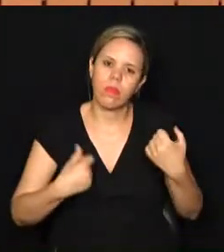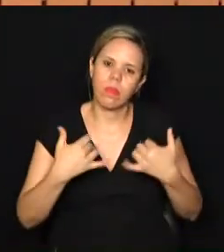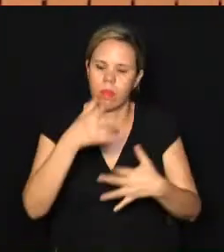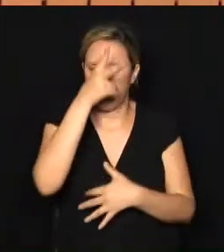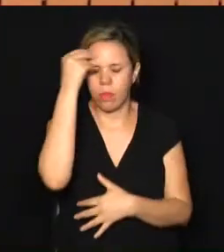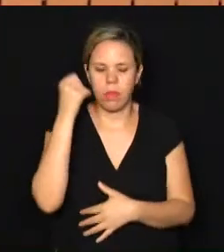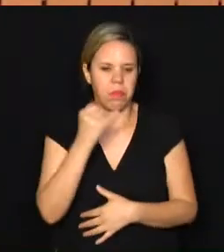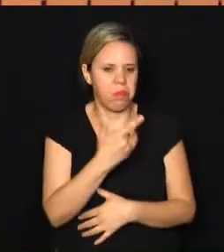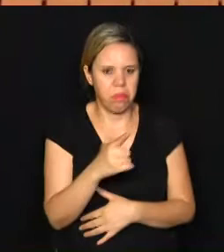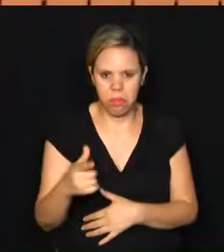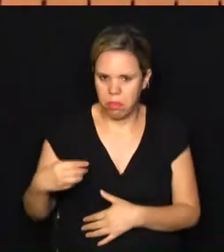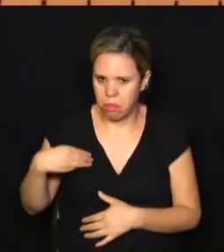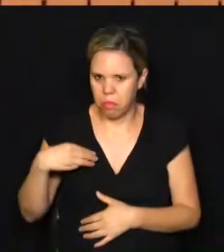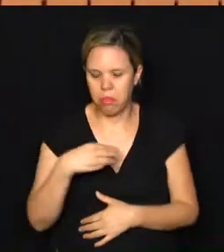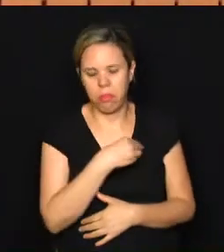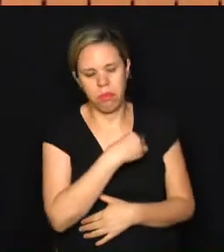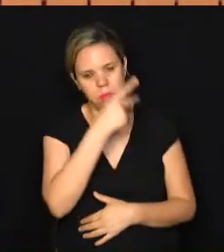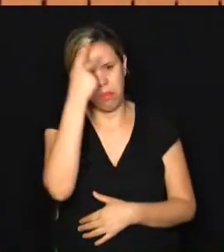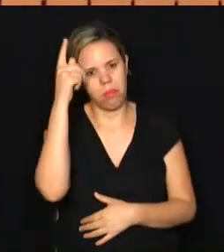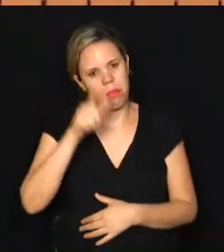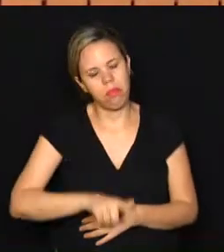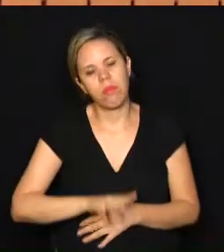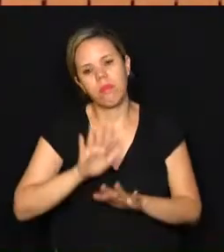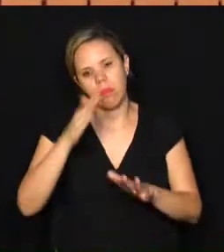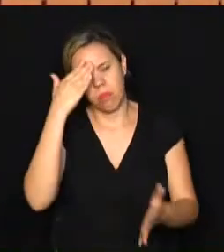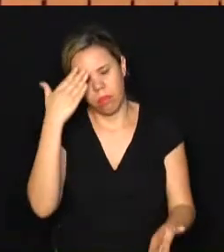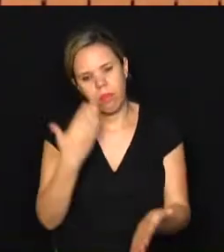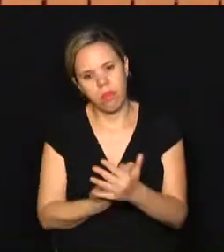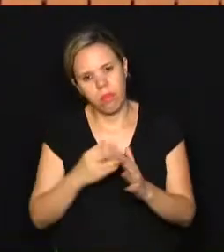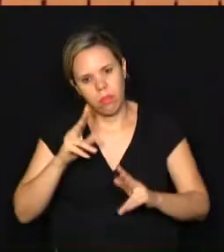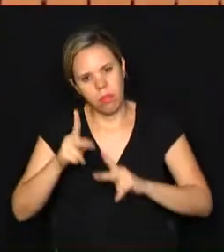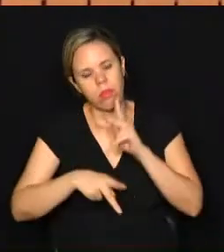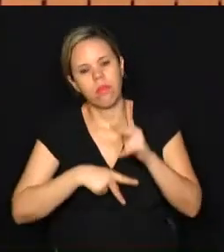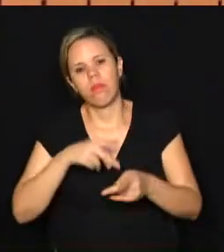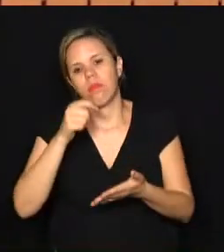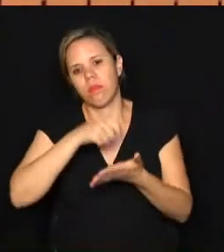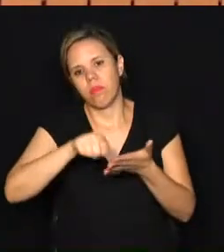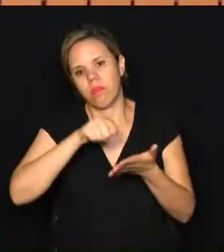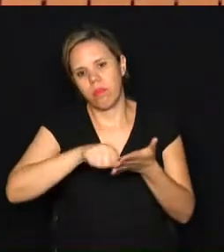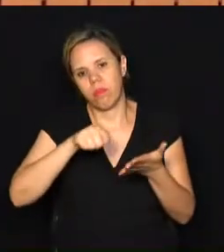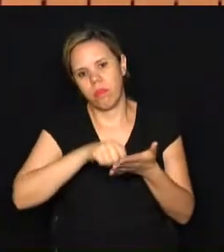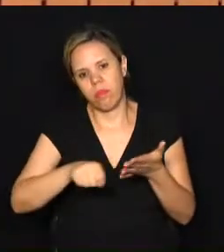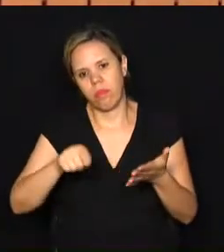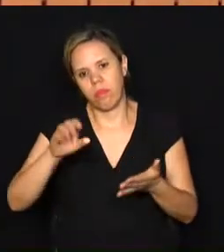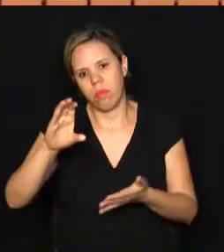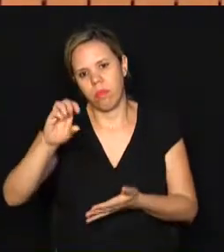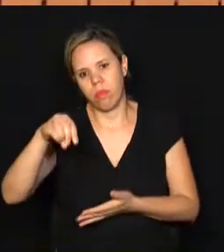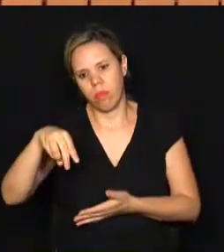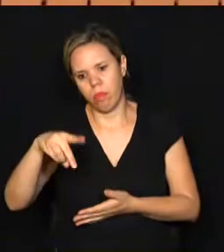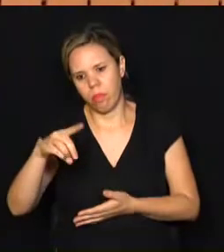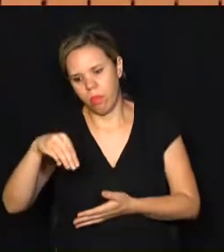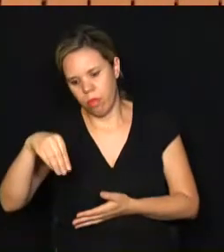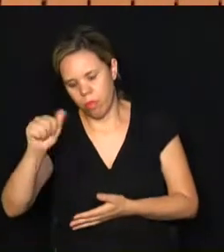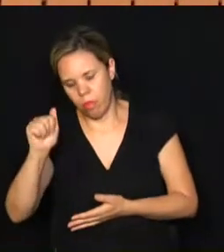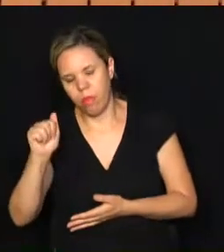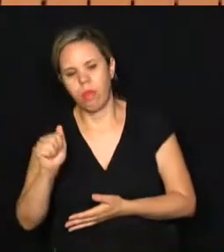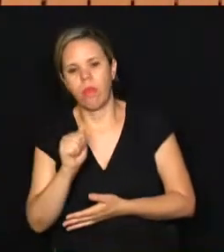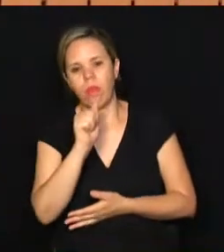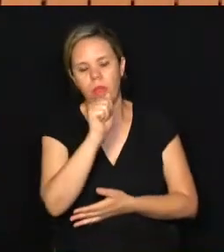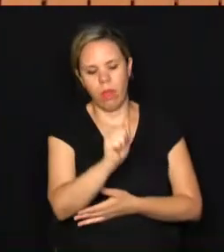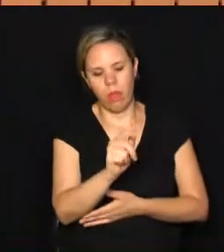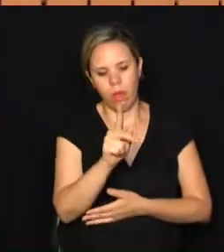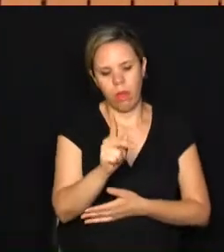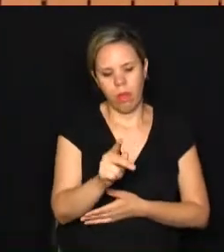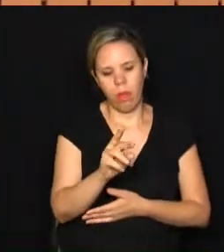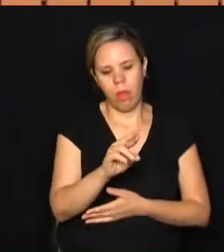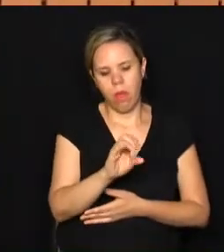sem a presença do Ministério Público, mas acredito que todas essas questões, além do CONDEMA, né, a própria PROESP, da gente poder estar